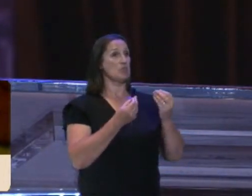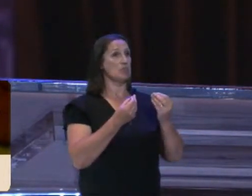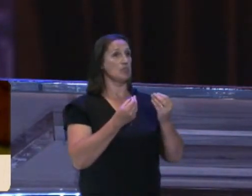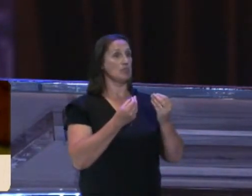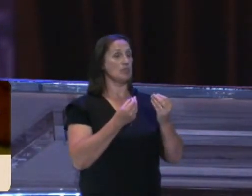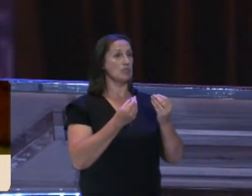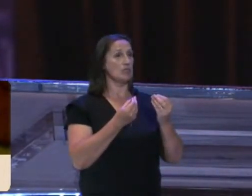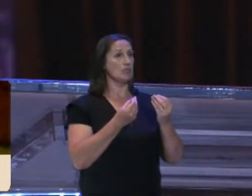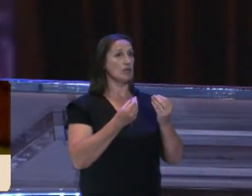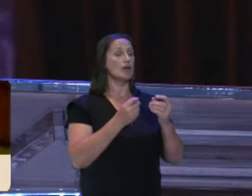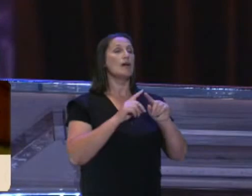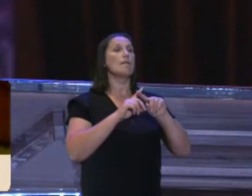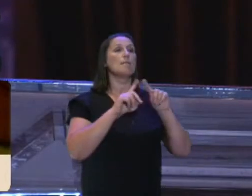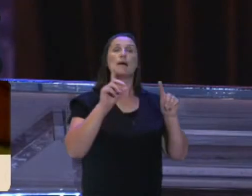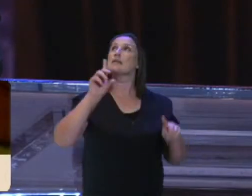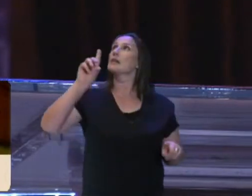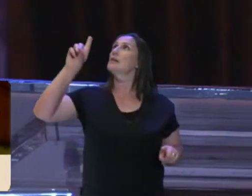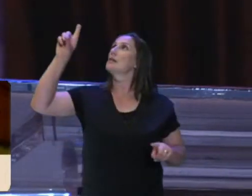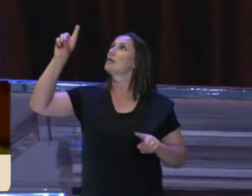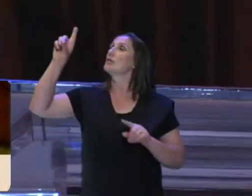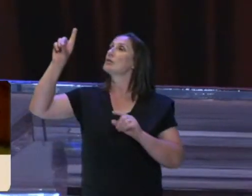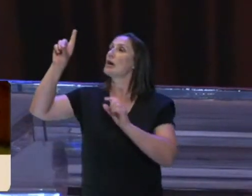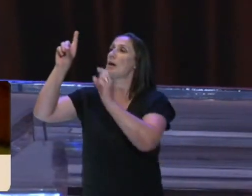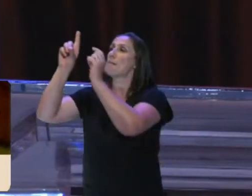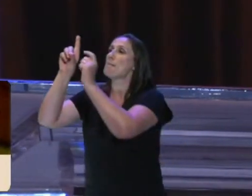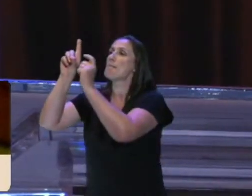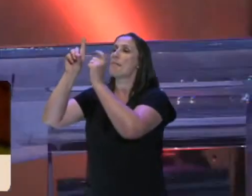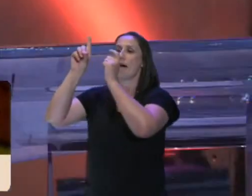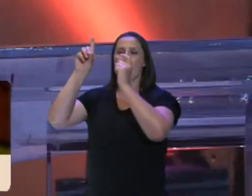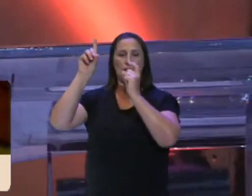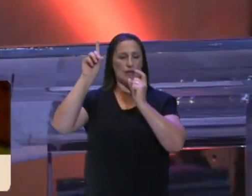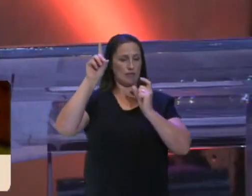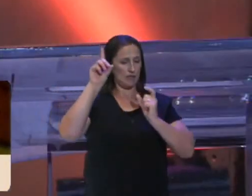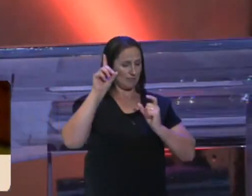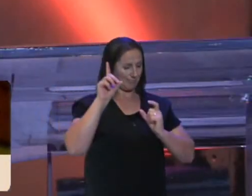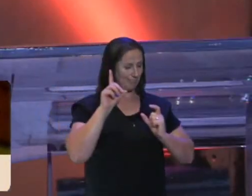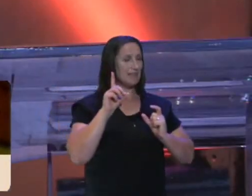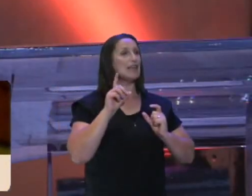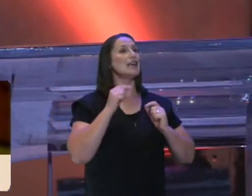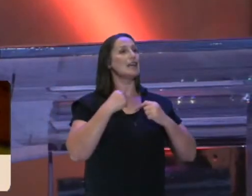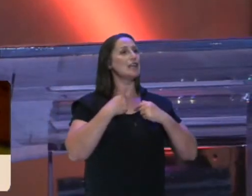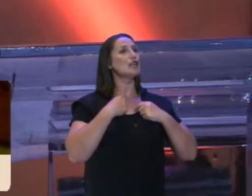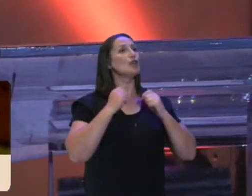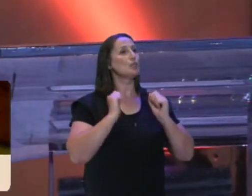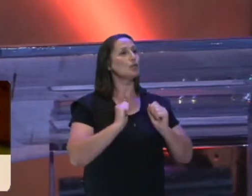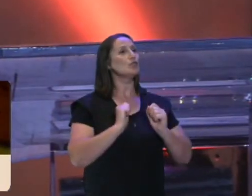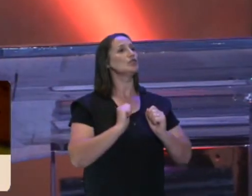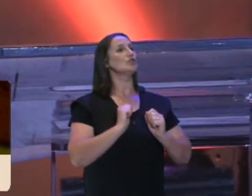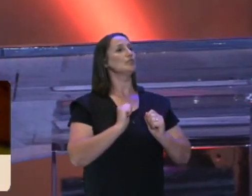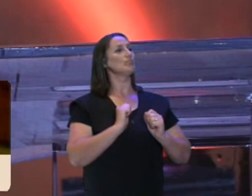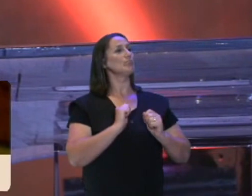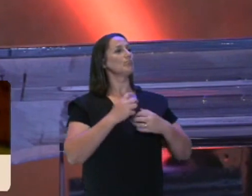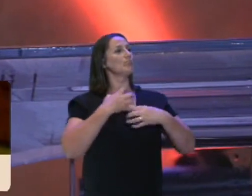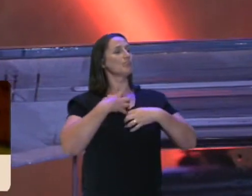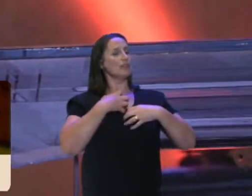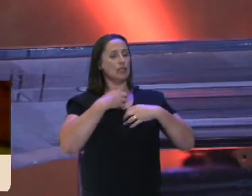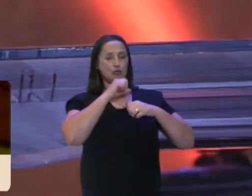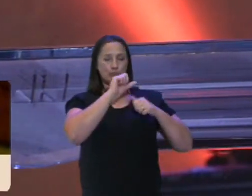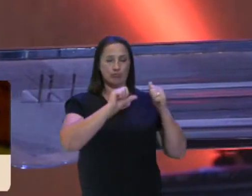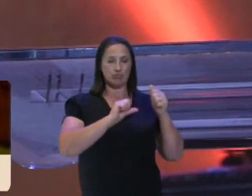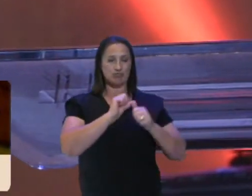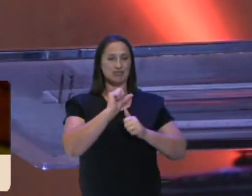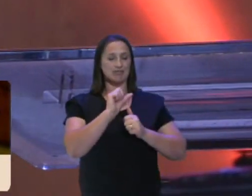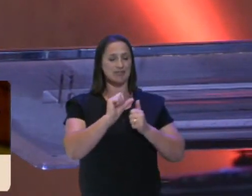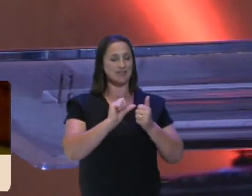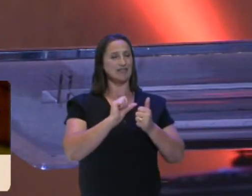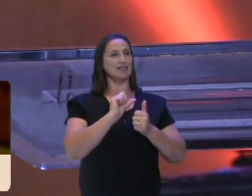Deus colocava uma palavra, e eu podia sair da minha caverna na direção do alvo de Deus,